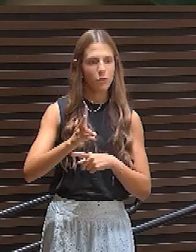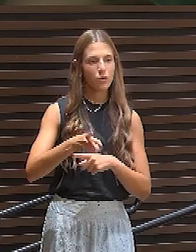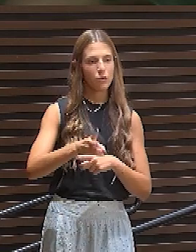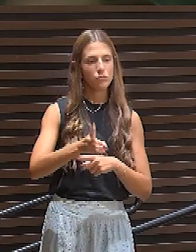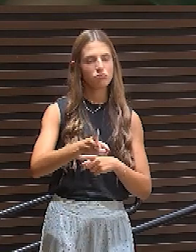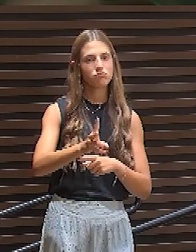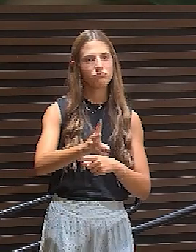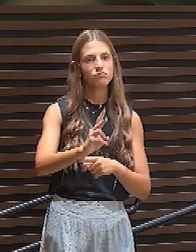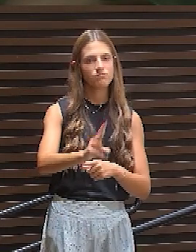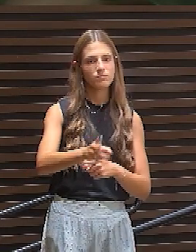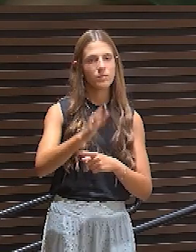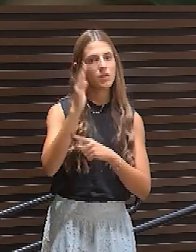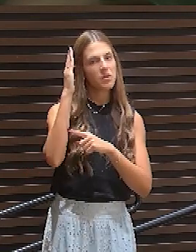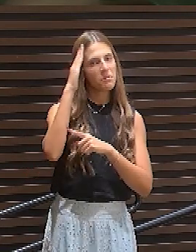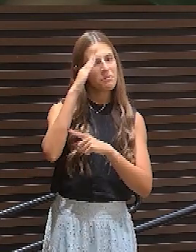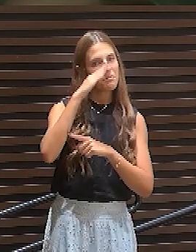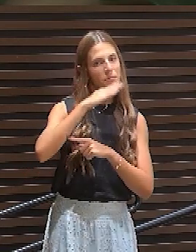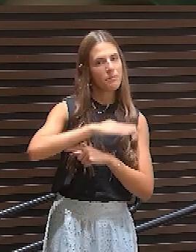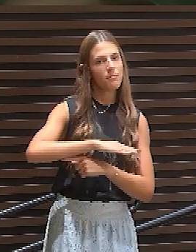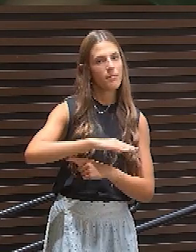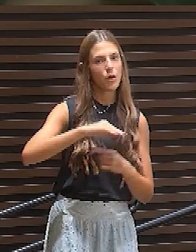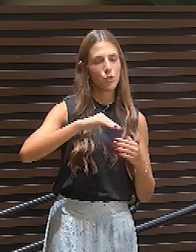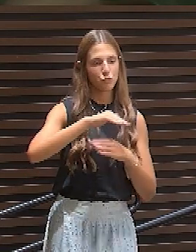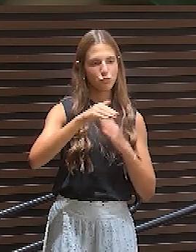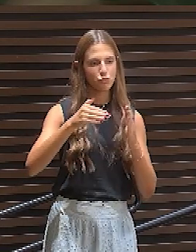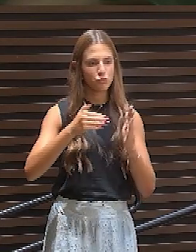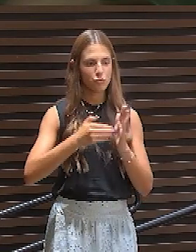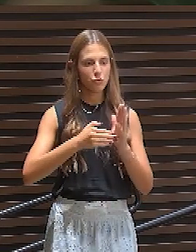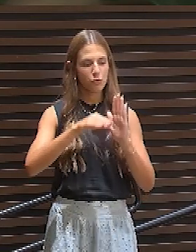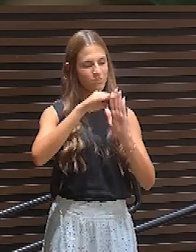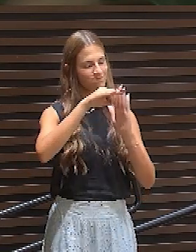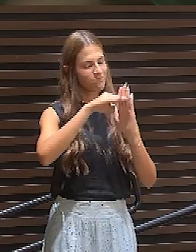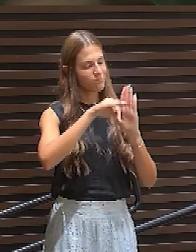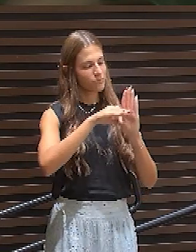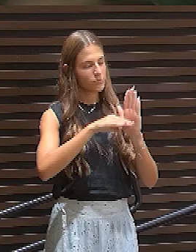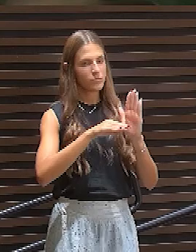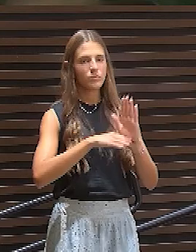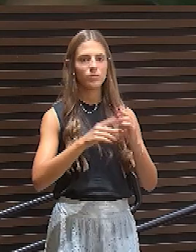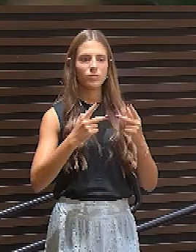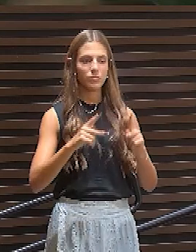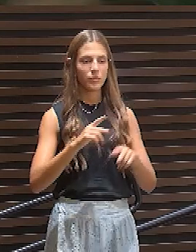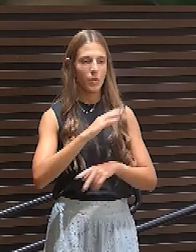continuamente mal todo o desígnio do seu coração.